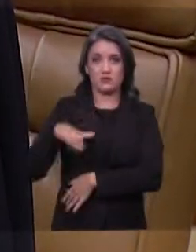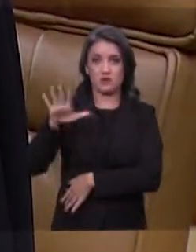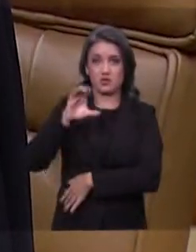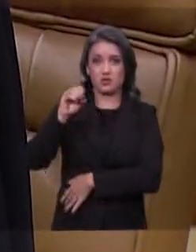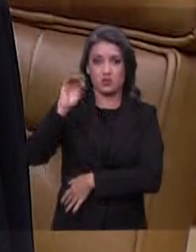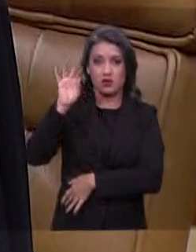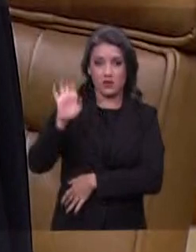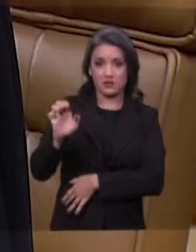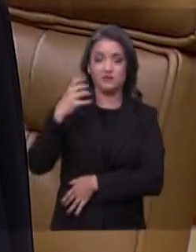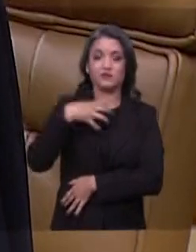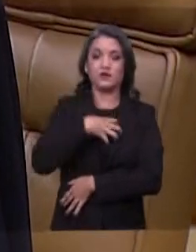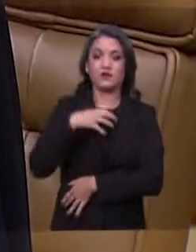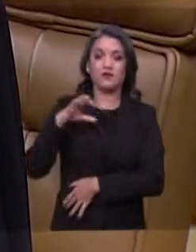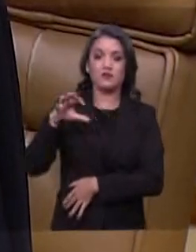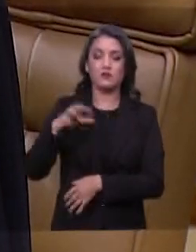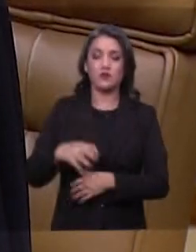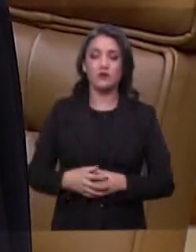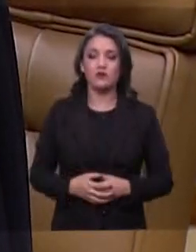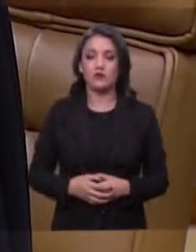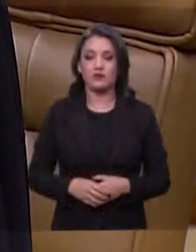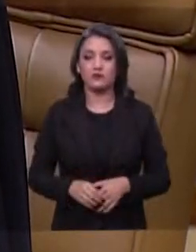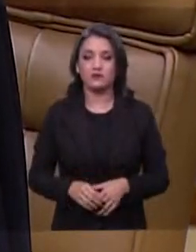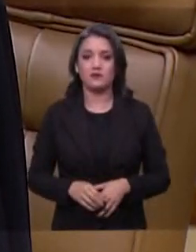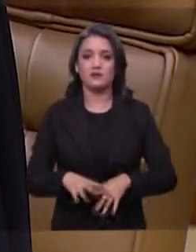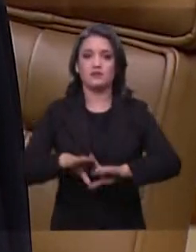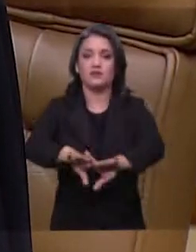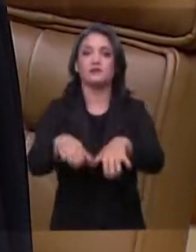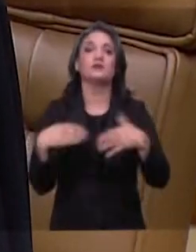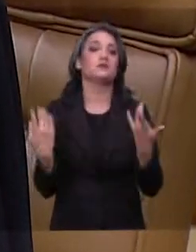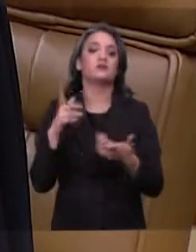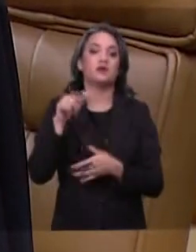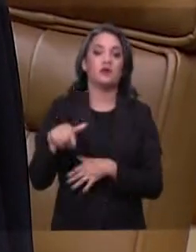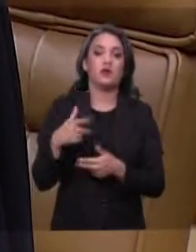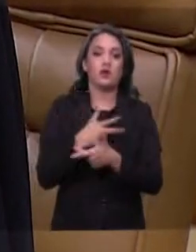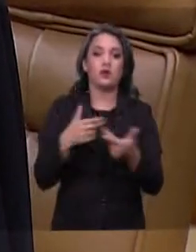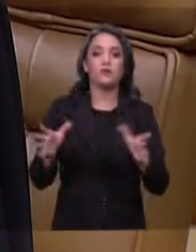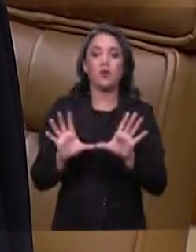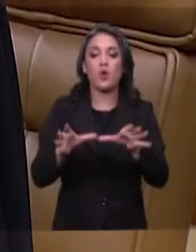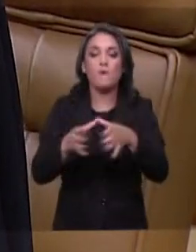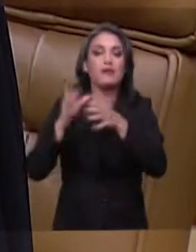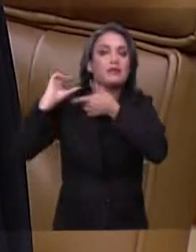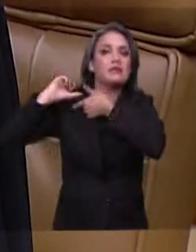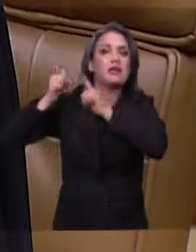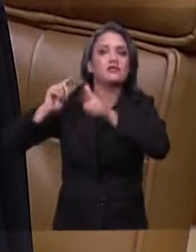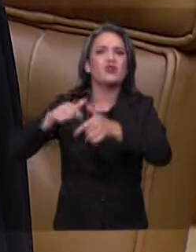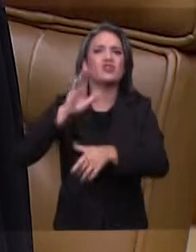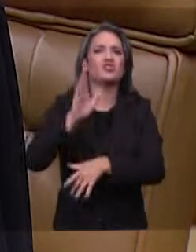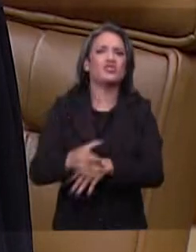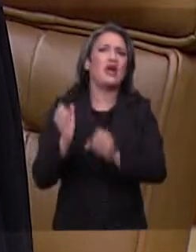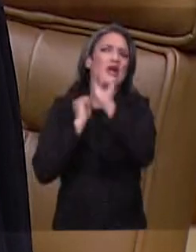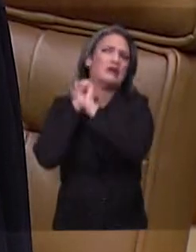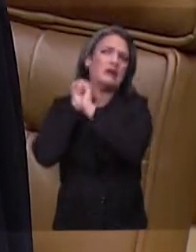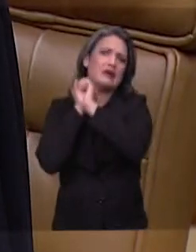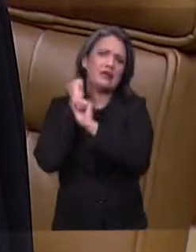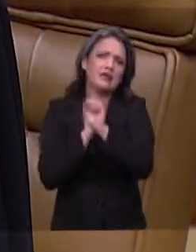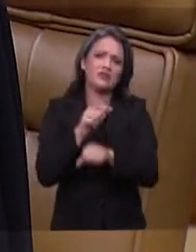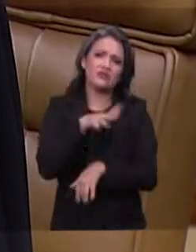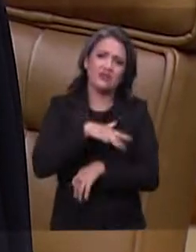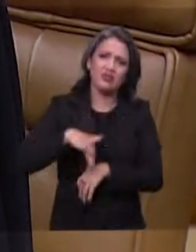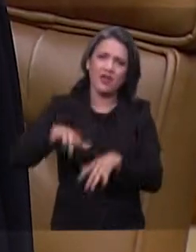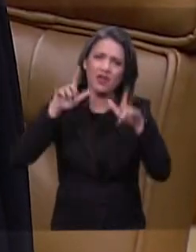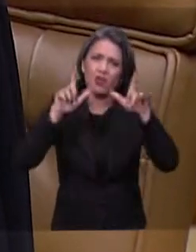nas regiões do semiárido e do cerrado. São consideradas comunidades tradicionais que há séculos se desenvolvem em terras comunais